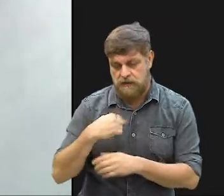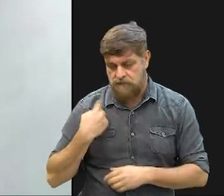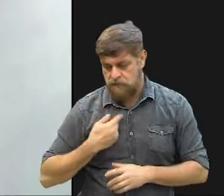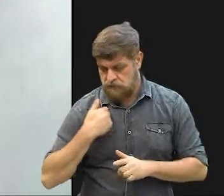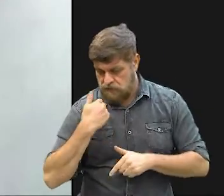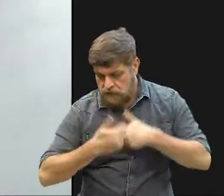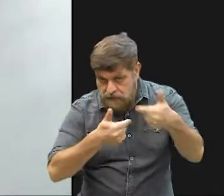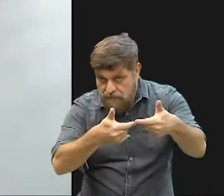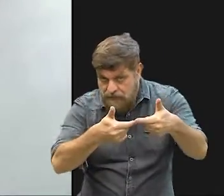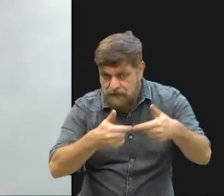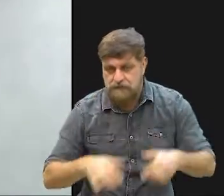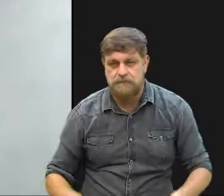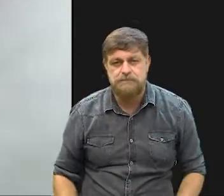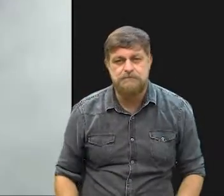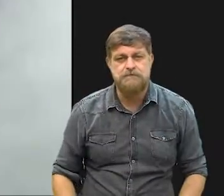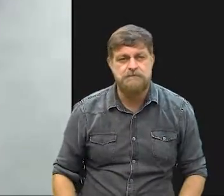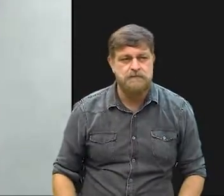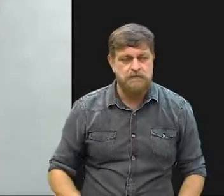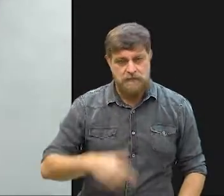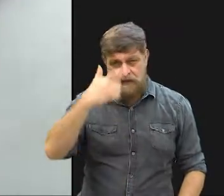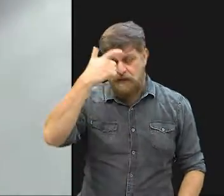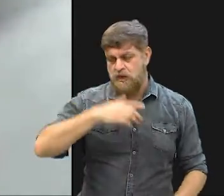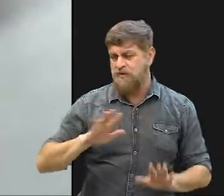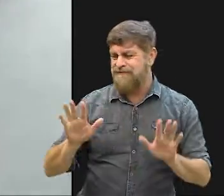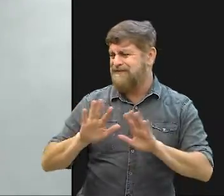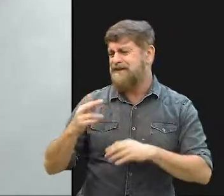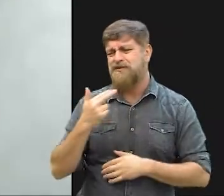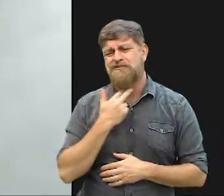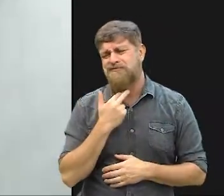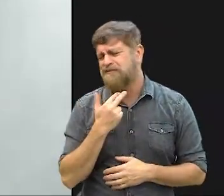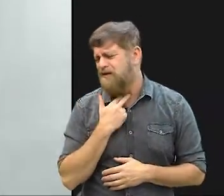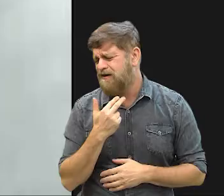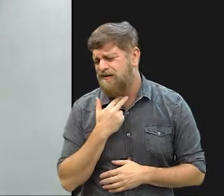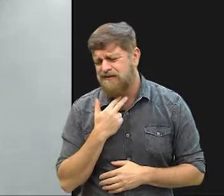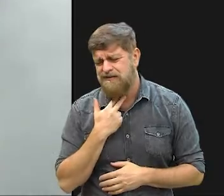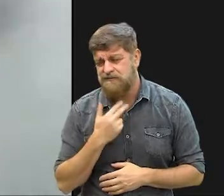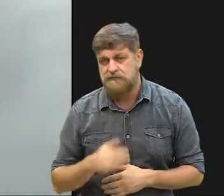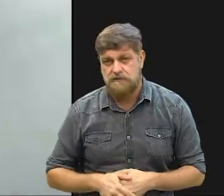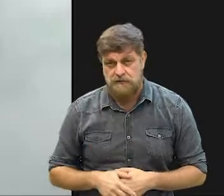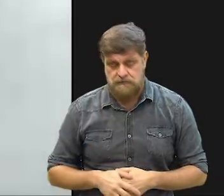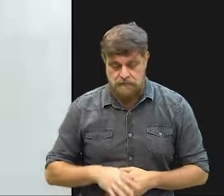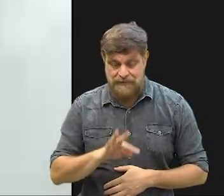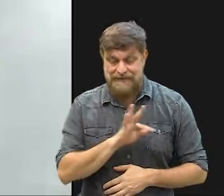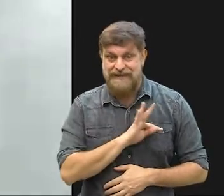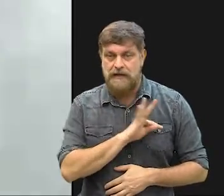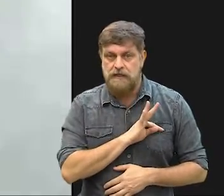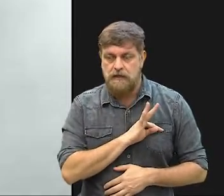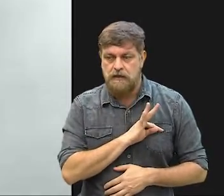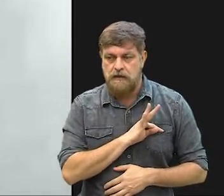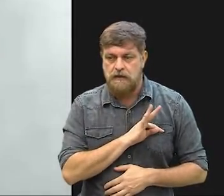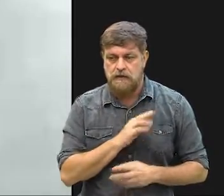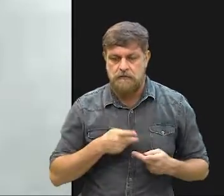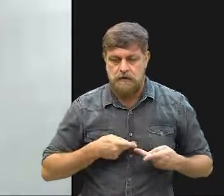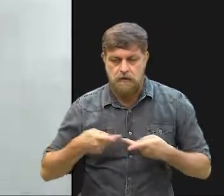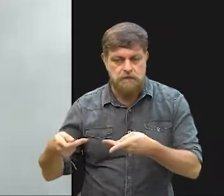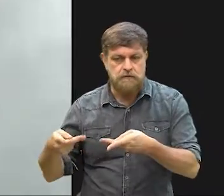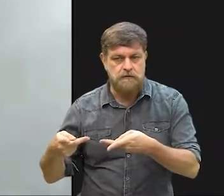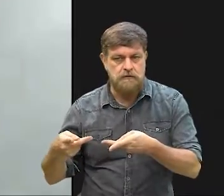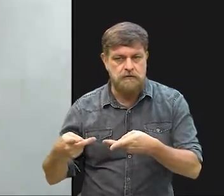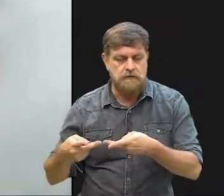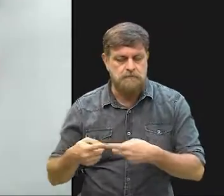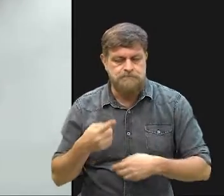vamos trabalhar quando tirar isso aí? E eu falei, não, mas eu não consigo mais. Não, vamos ser treinadora? Nossa. E eu sempre gostei,